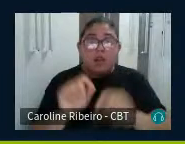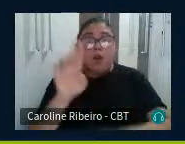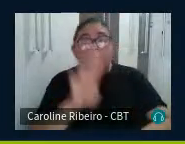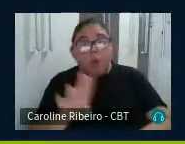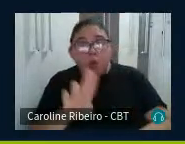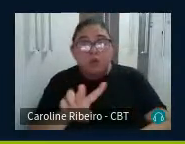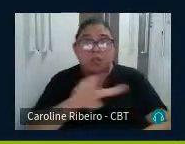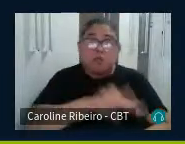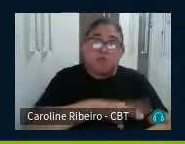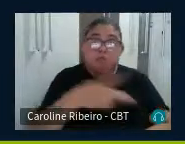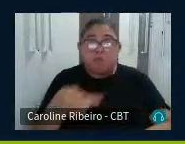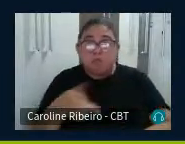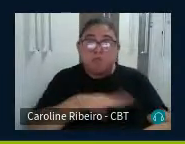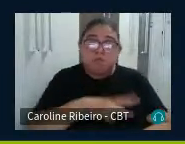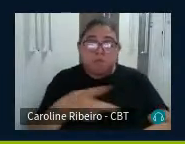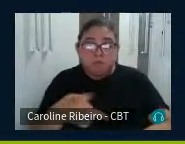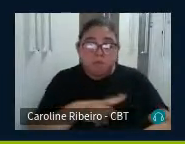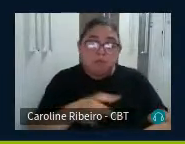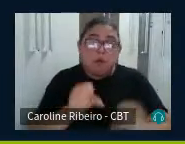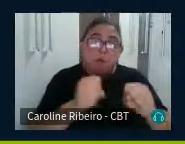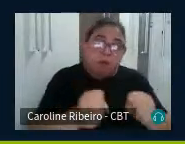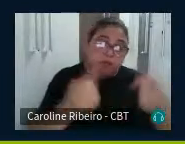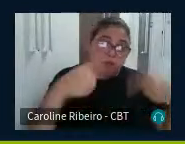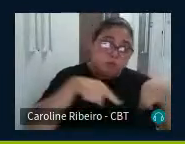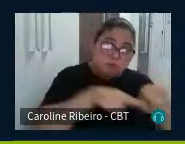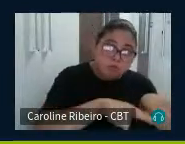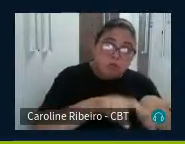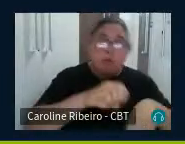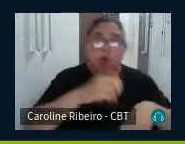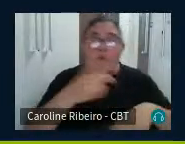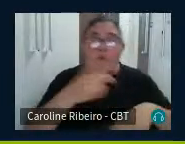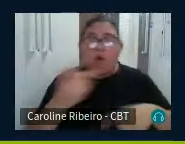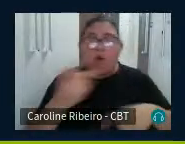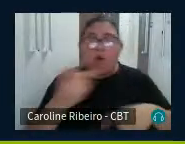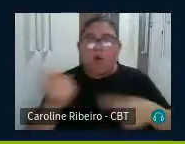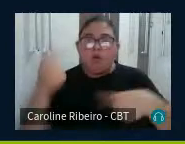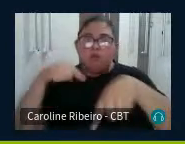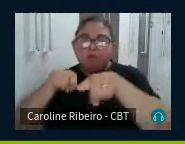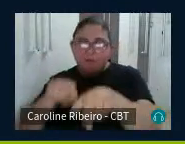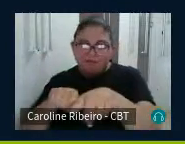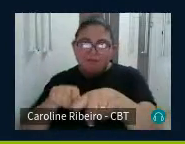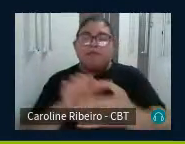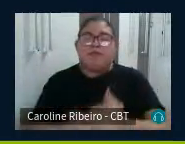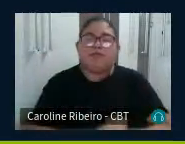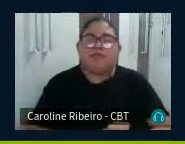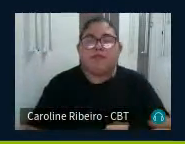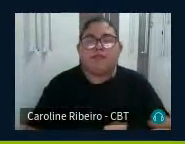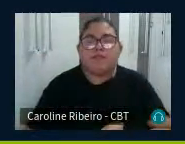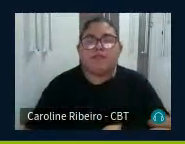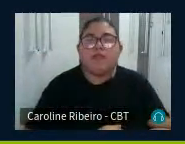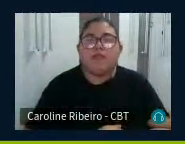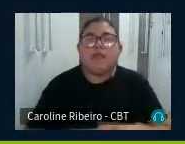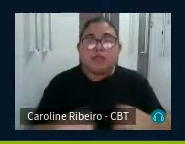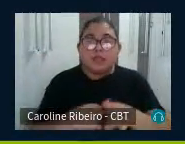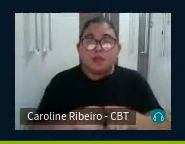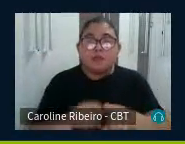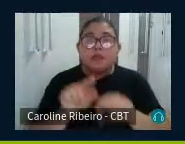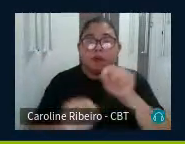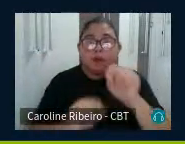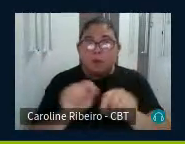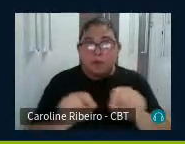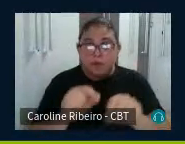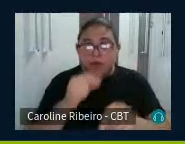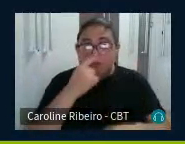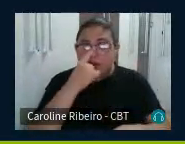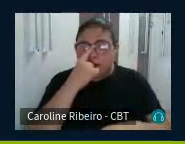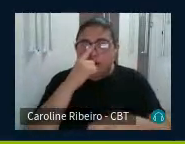duas formas. E aí nós temos também, né, a tradução. O que, que